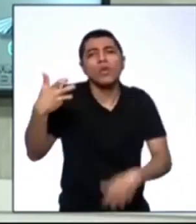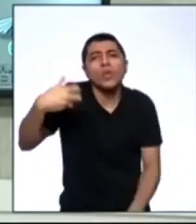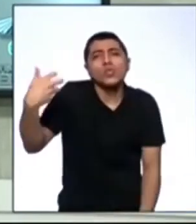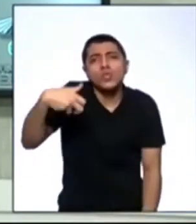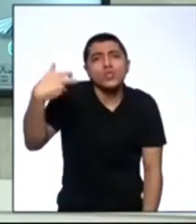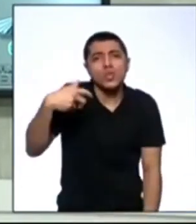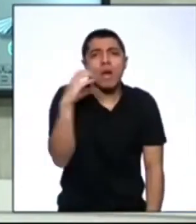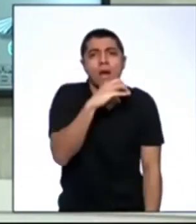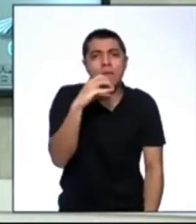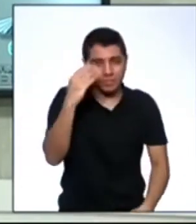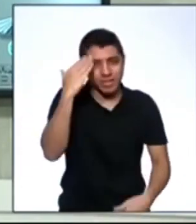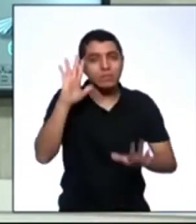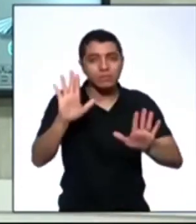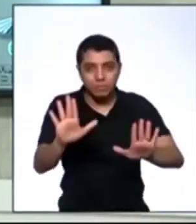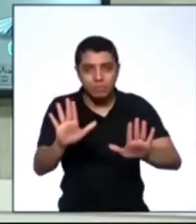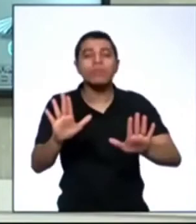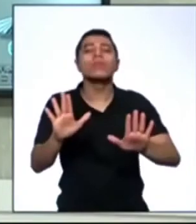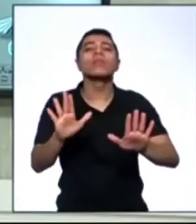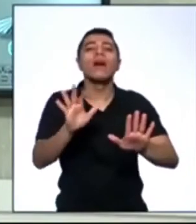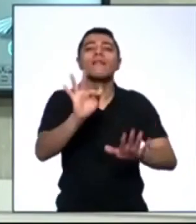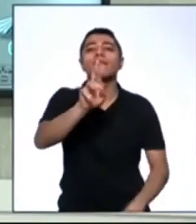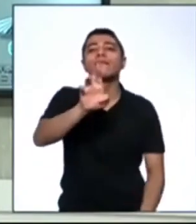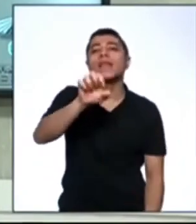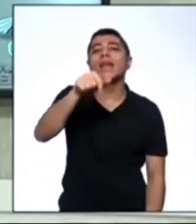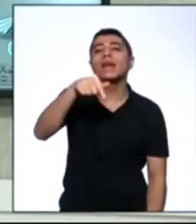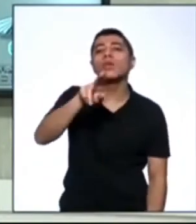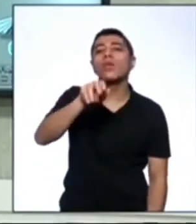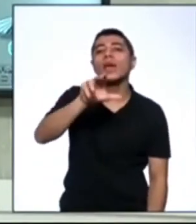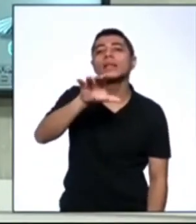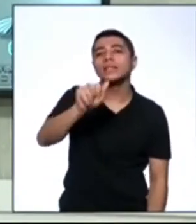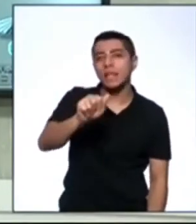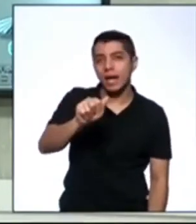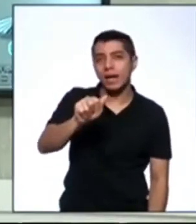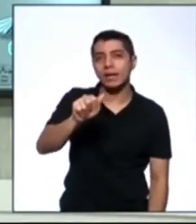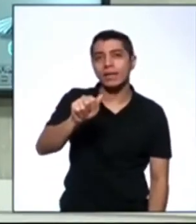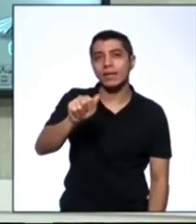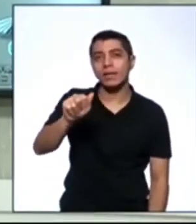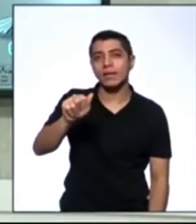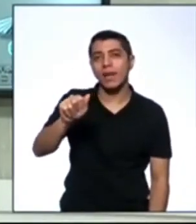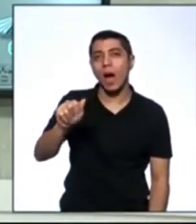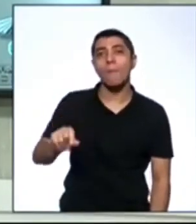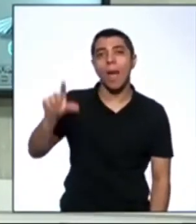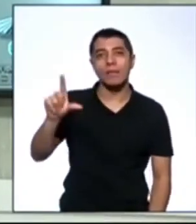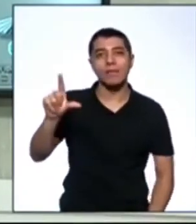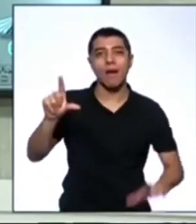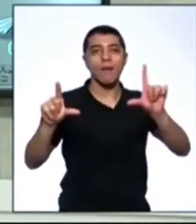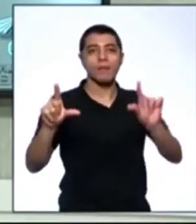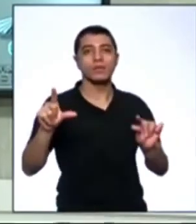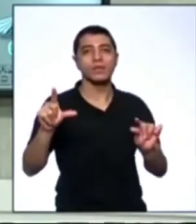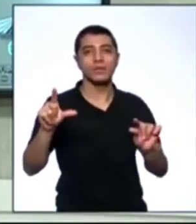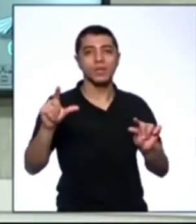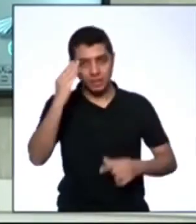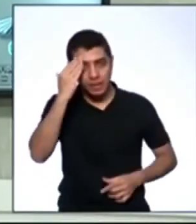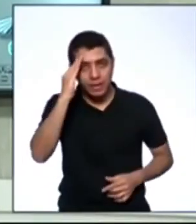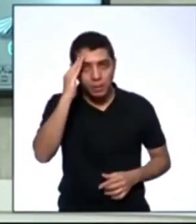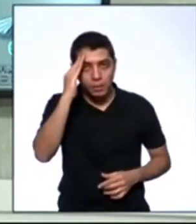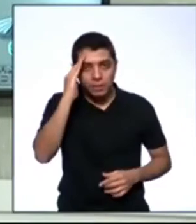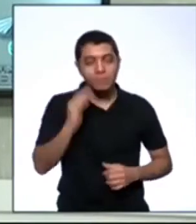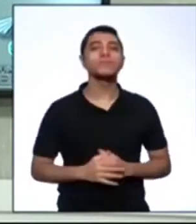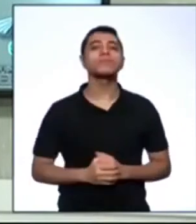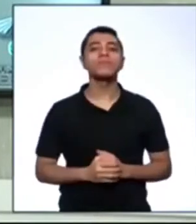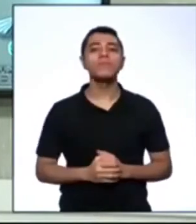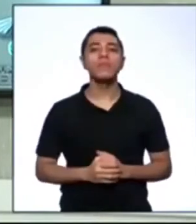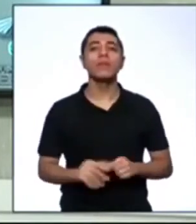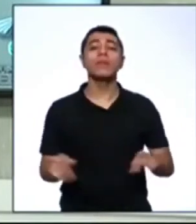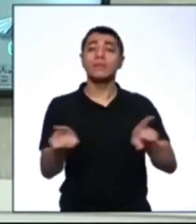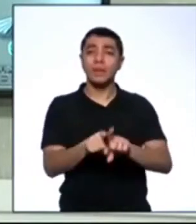diminui. Se o raio diminui, a frequência aumenta, ou o número de voltas aumenta. Legal? Eu posso também ter engrenagens, como eu